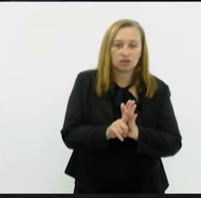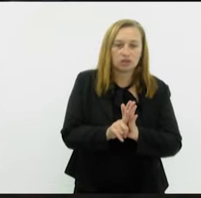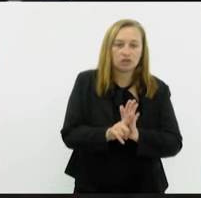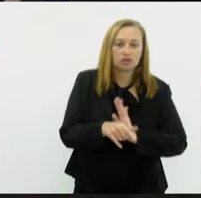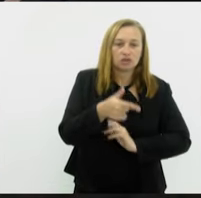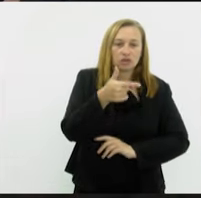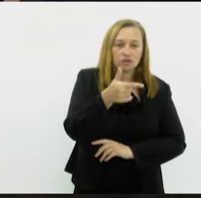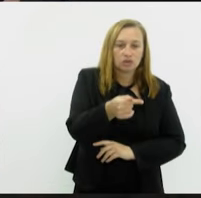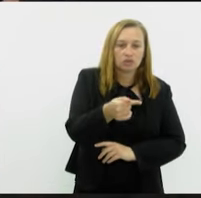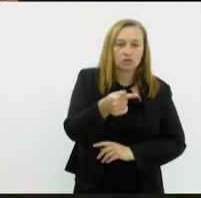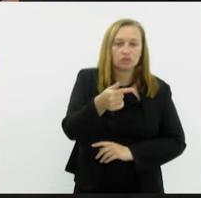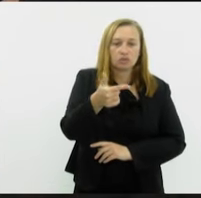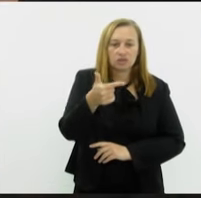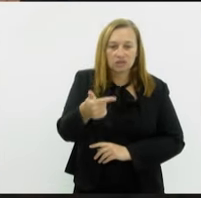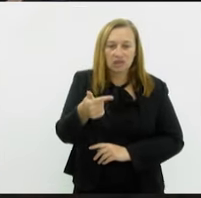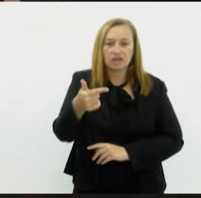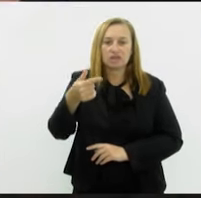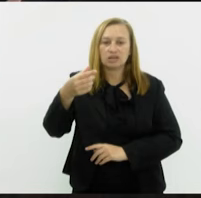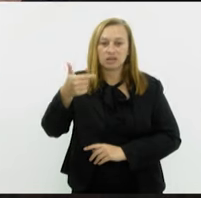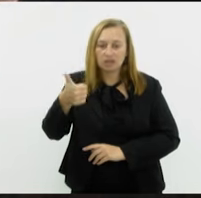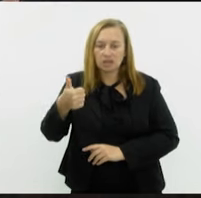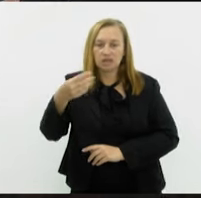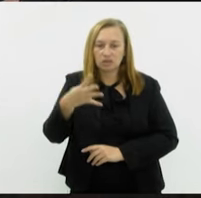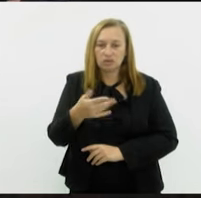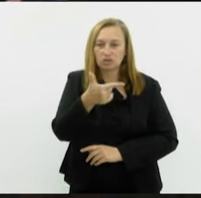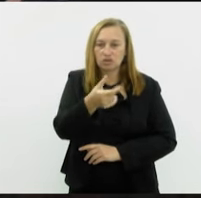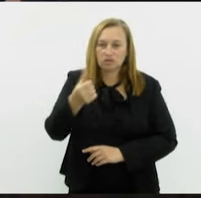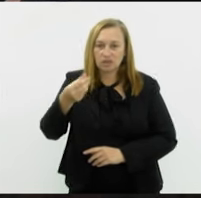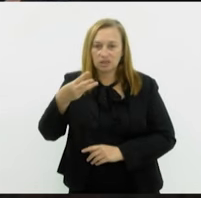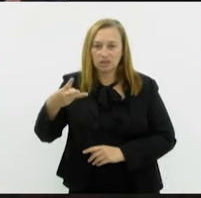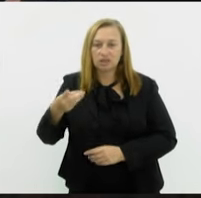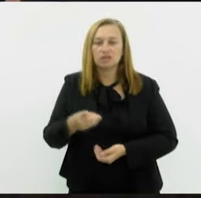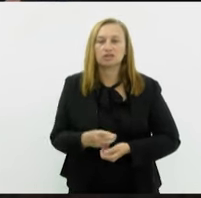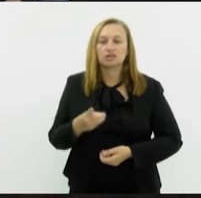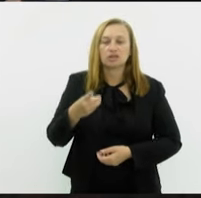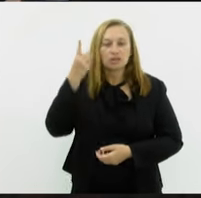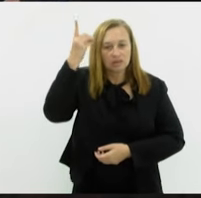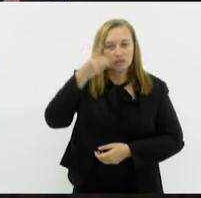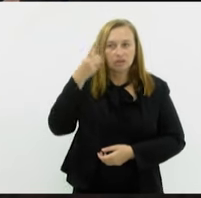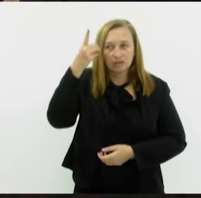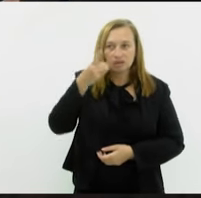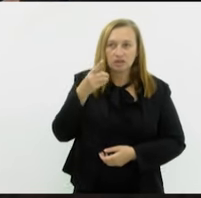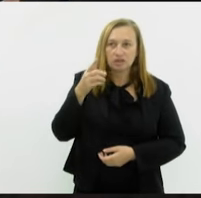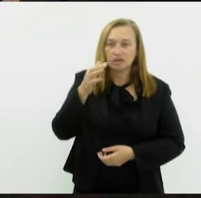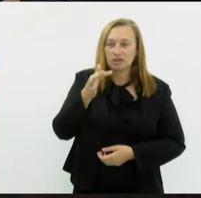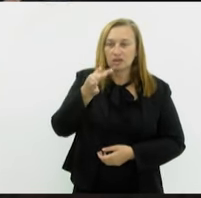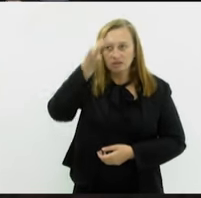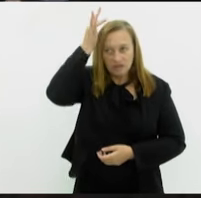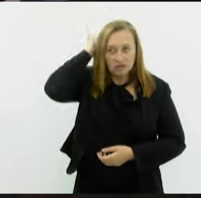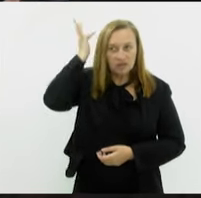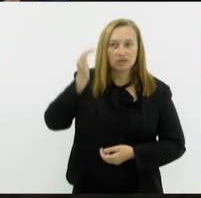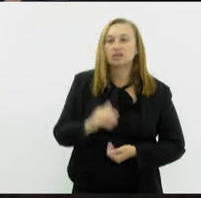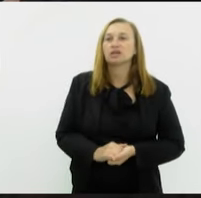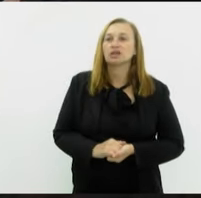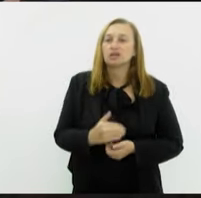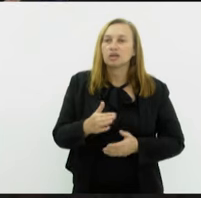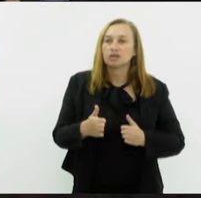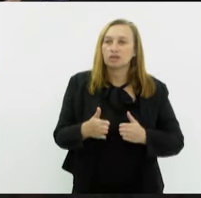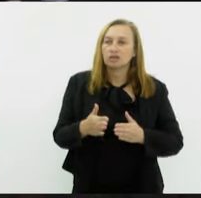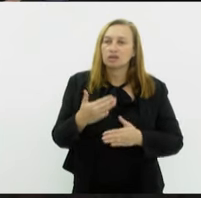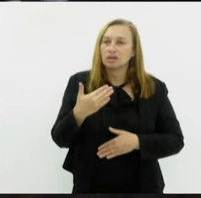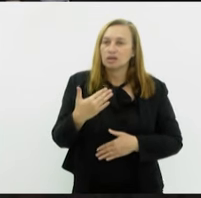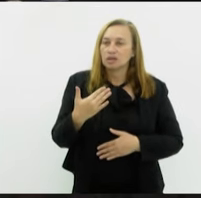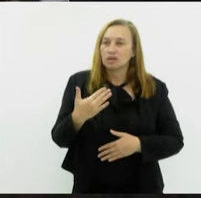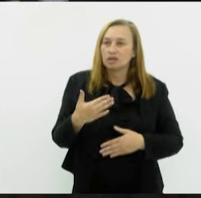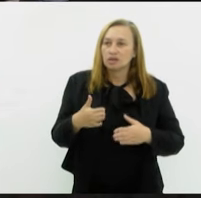Projeto de lei número 2714, de 23, de autoria do deputado Fred Pacheco, que permite o uso